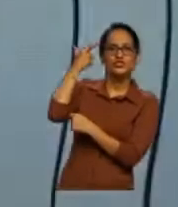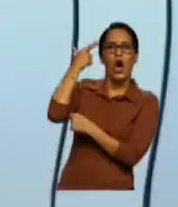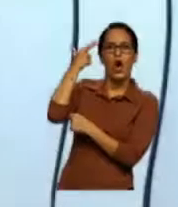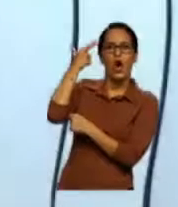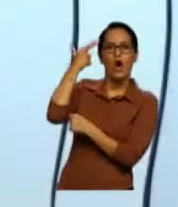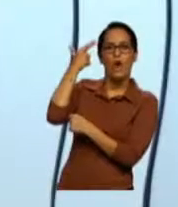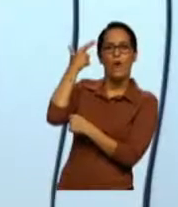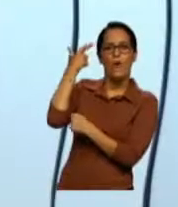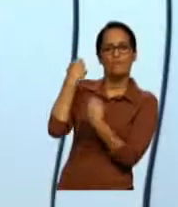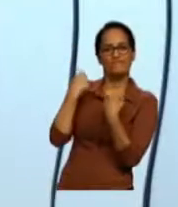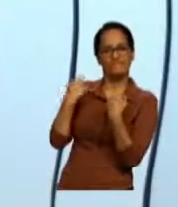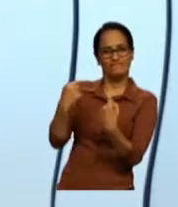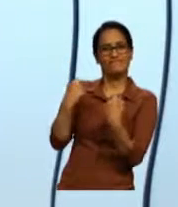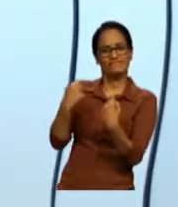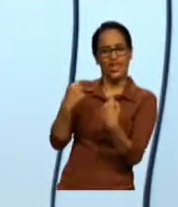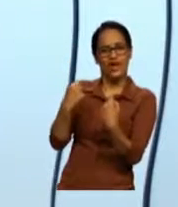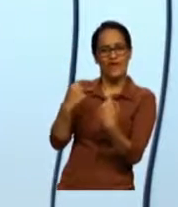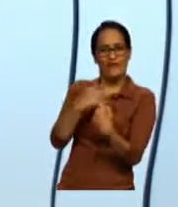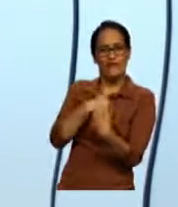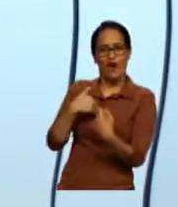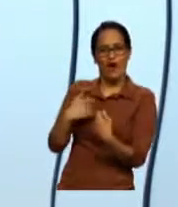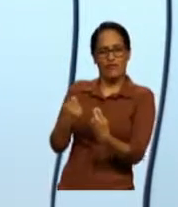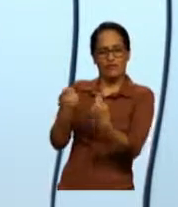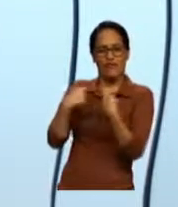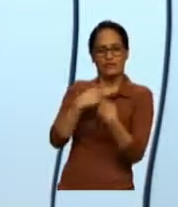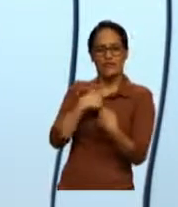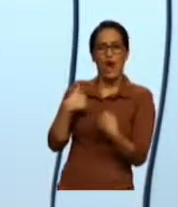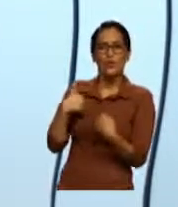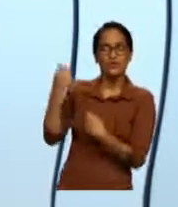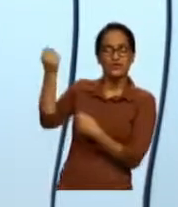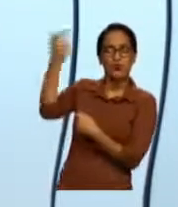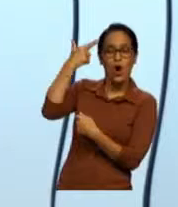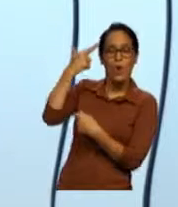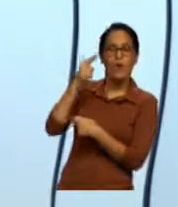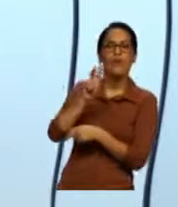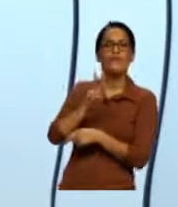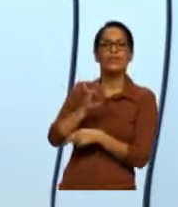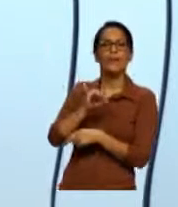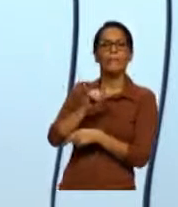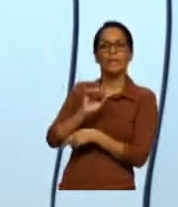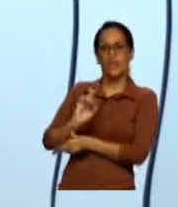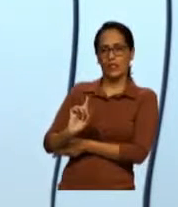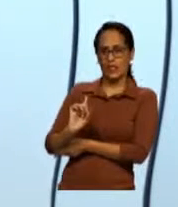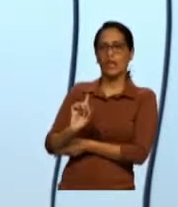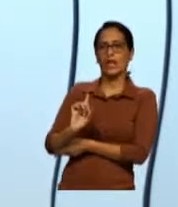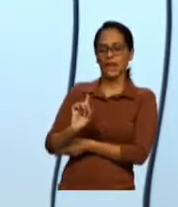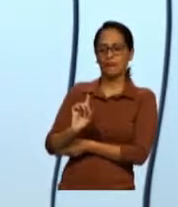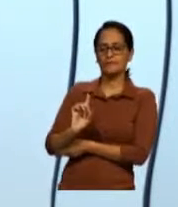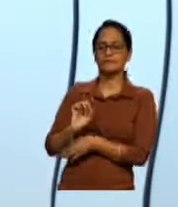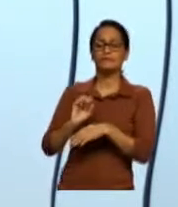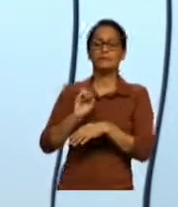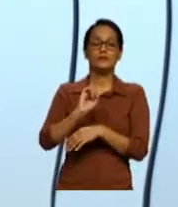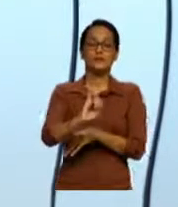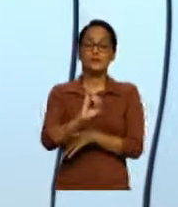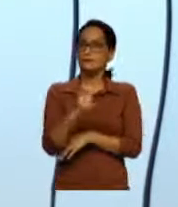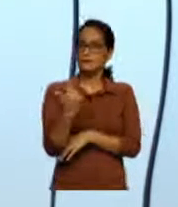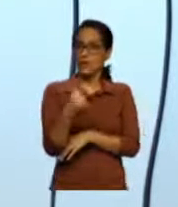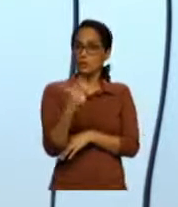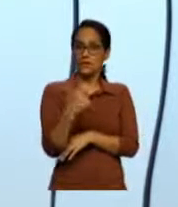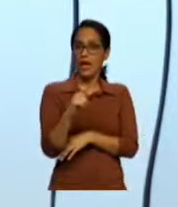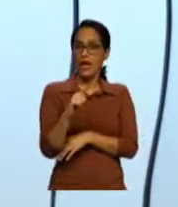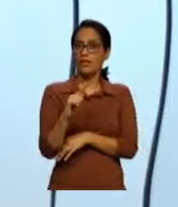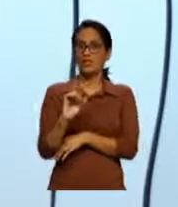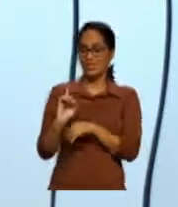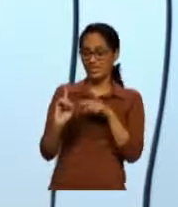lá, para estimular a produção de vitamina D. Quando eu não tenho uma boa estimulação, uma boa produção de